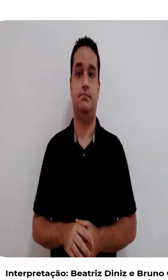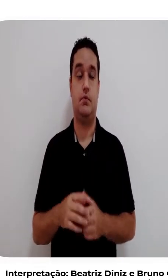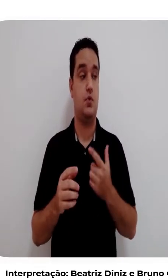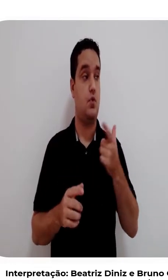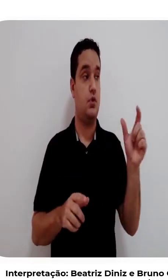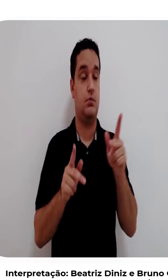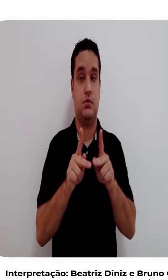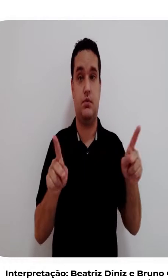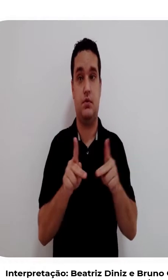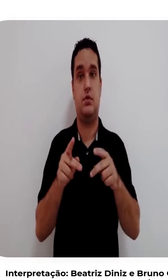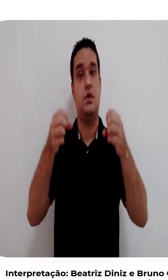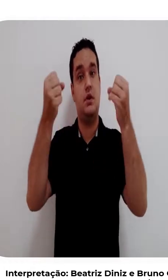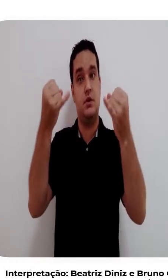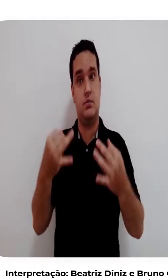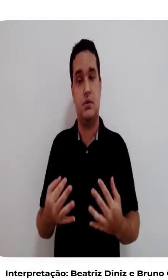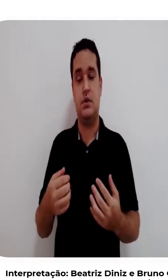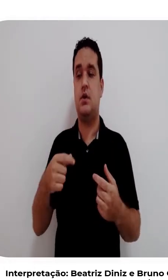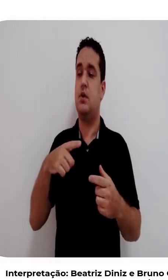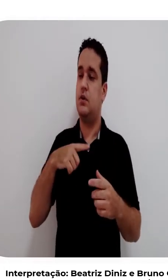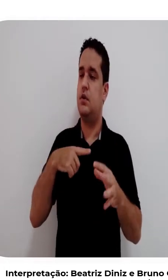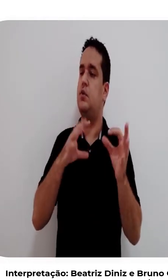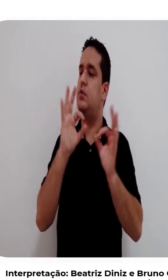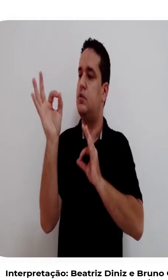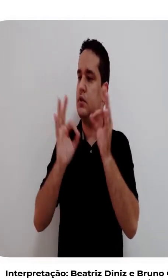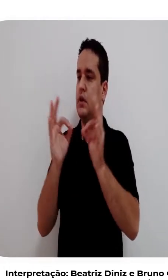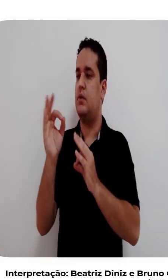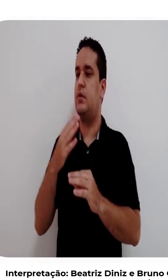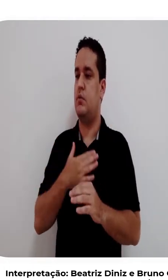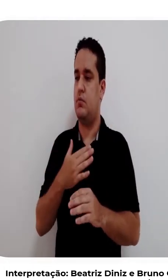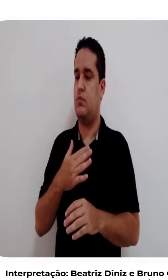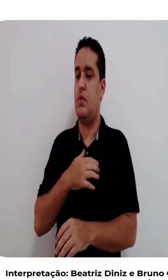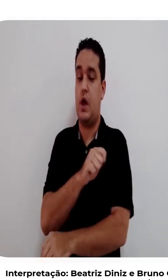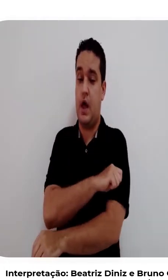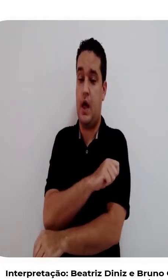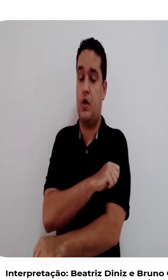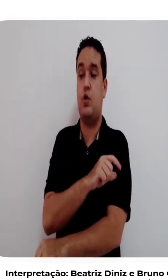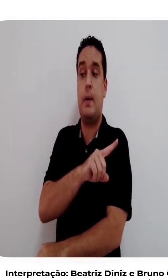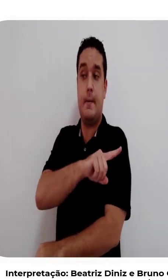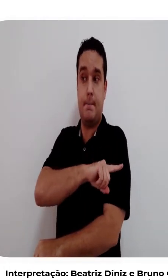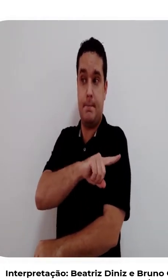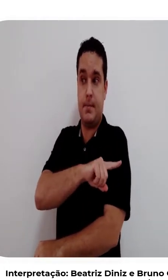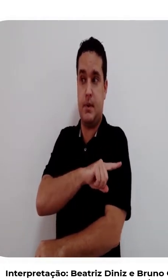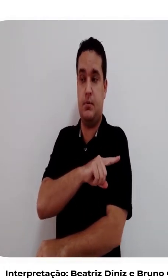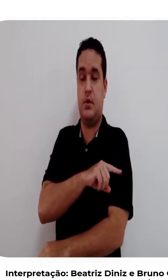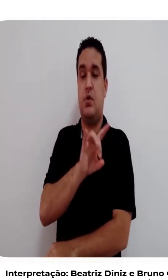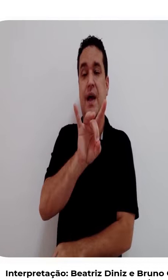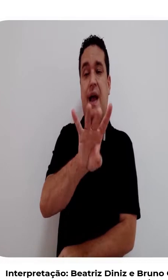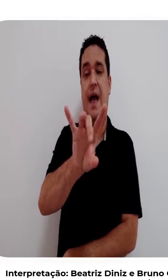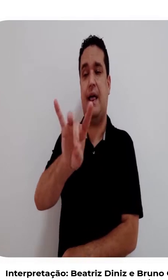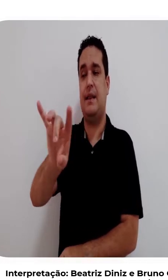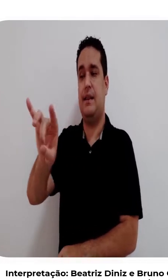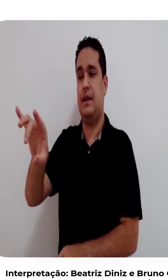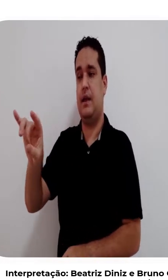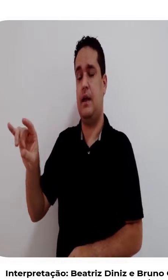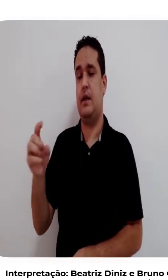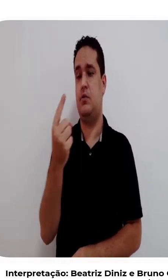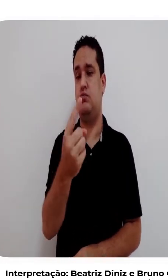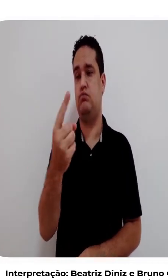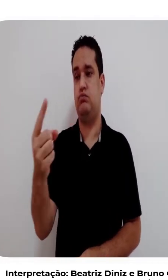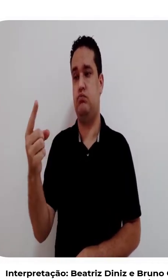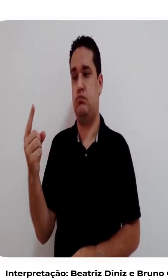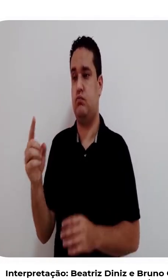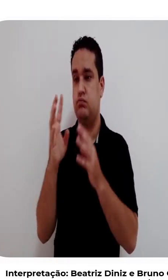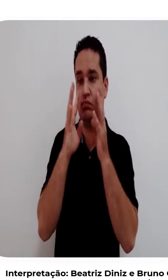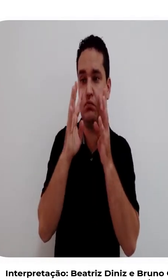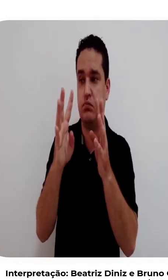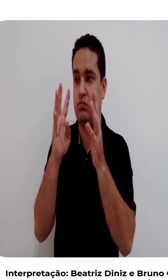escola onde eu trabalho, eu trabalho com as crianças do primeiro ano, e o planejamento ele é feito individual e enviado semanalmente para os